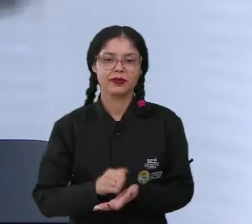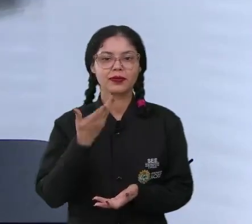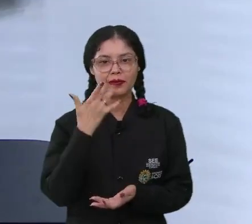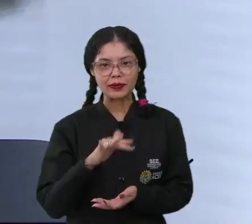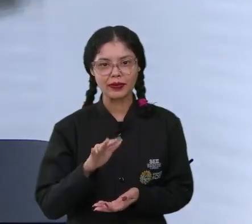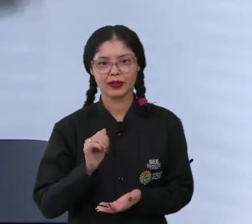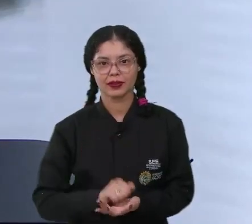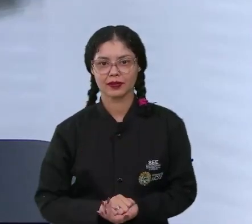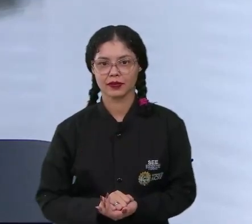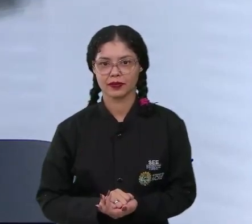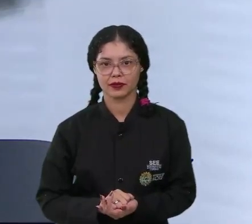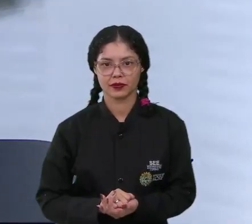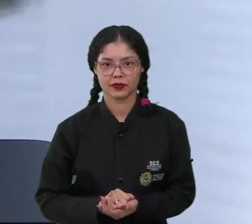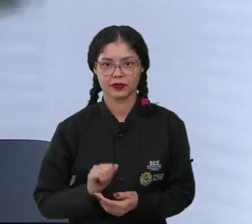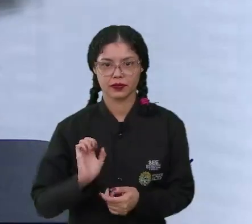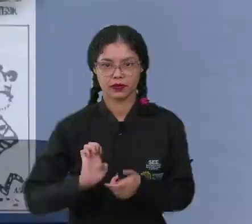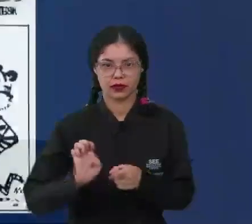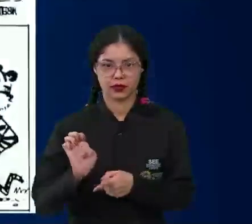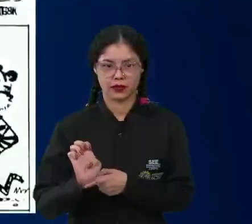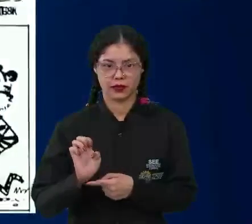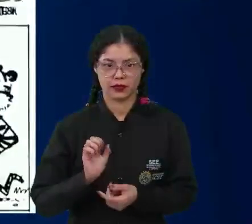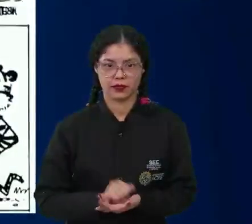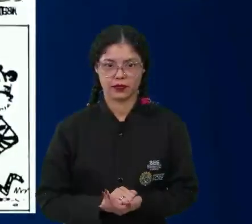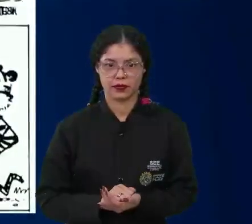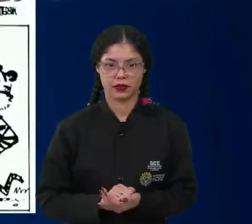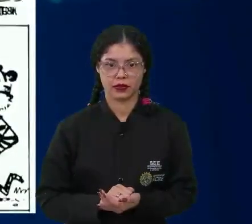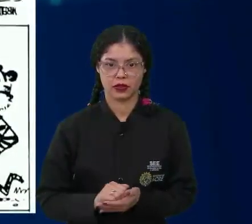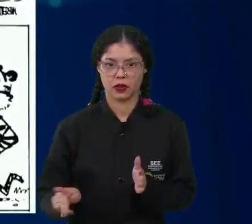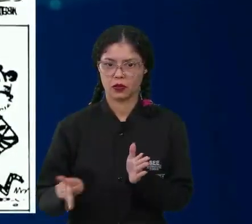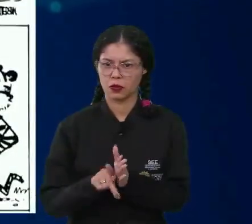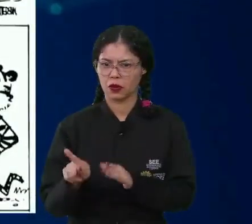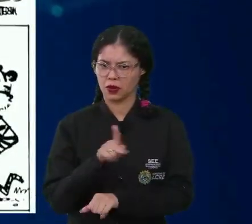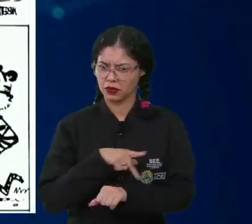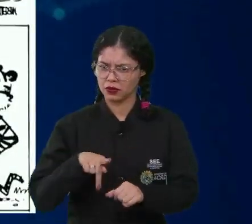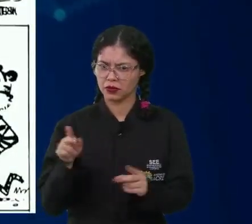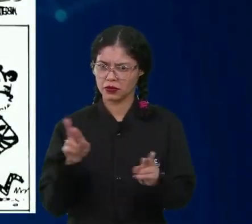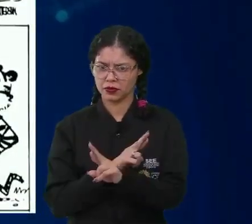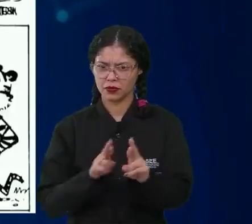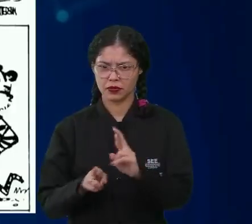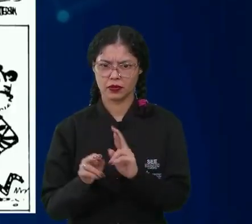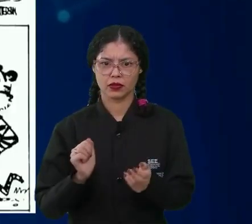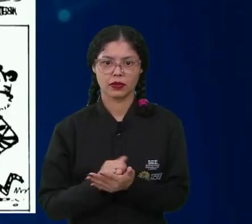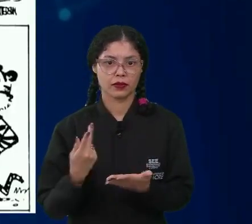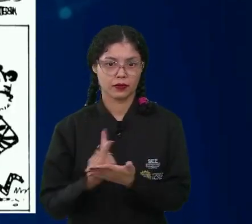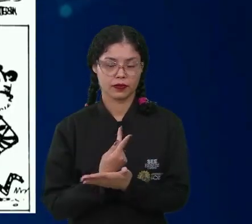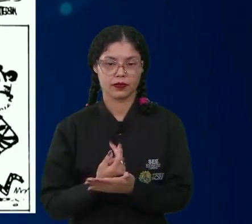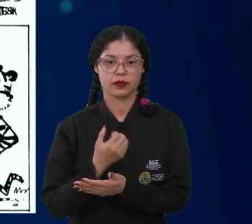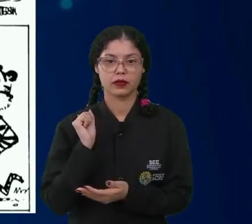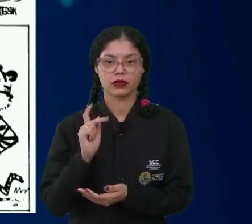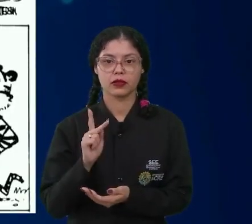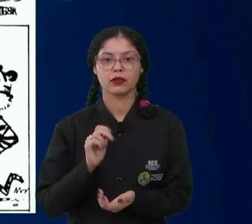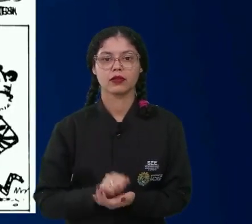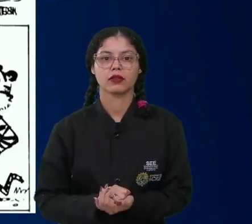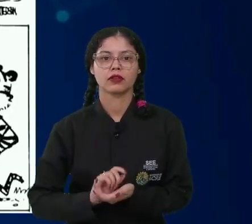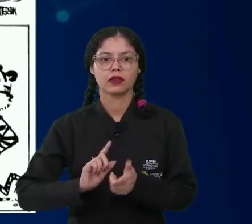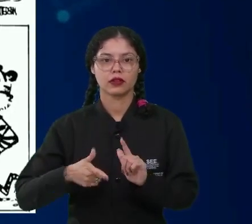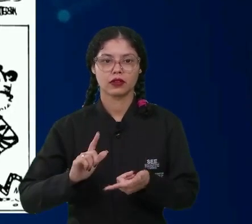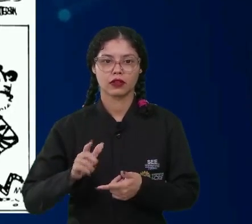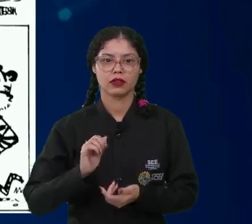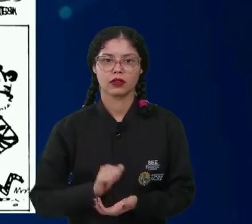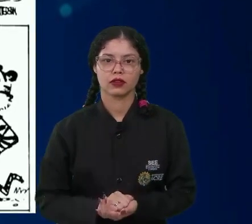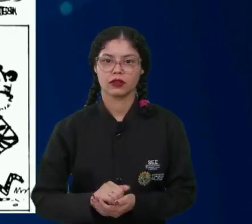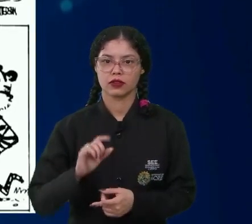criança veio. Agora vamos para a alternativa E. Interdependência entre os países? Incorreto, tá? Logo, a